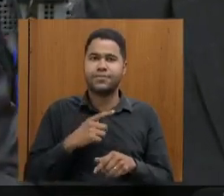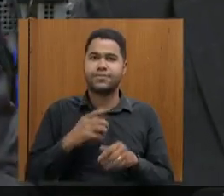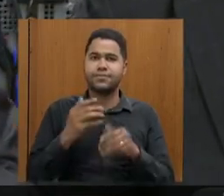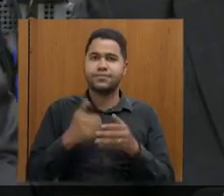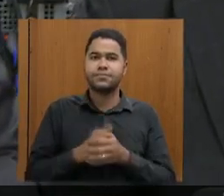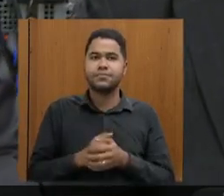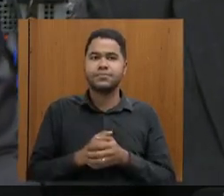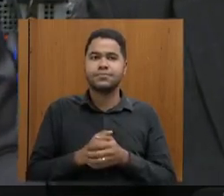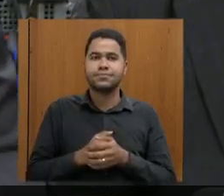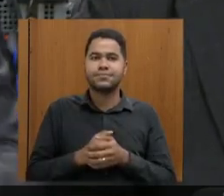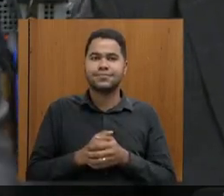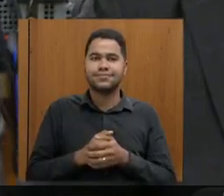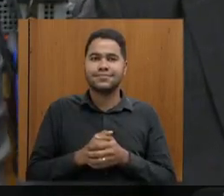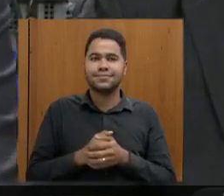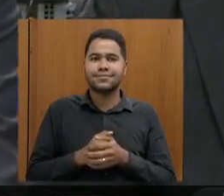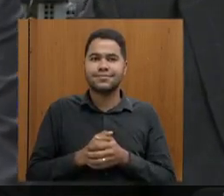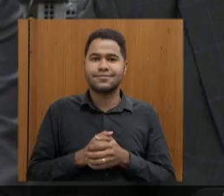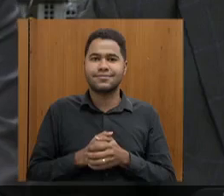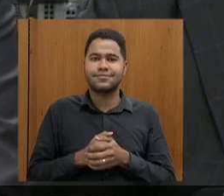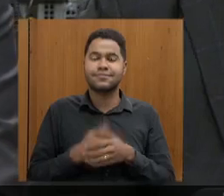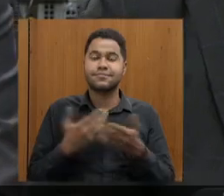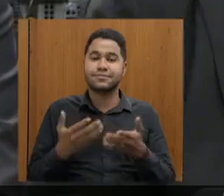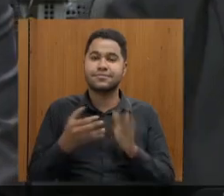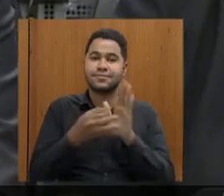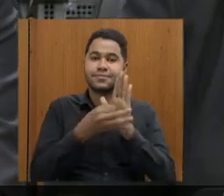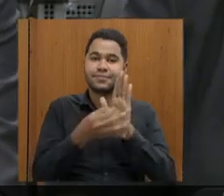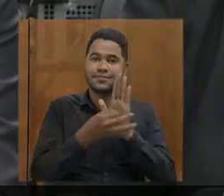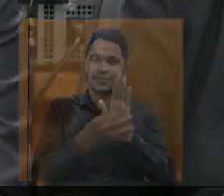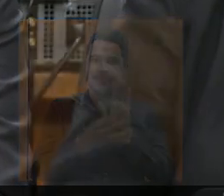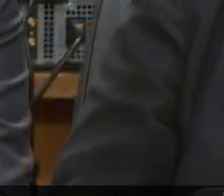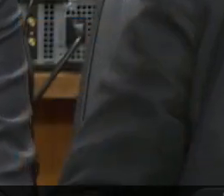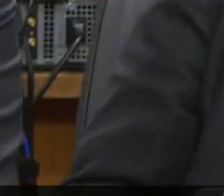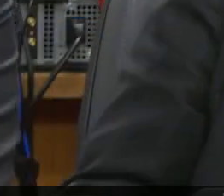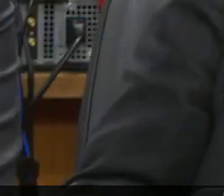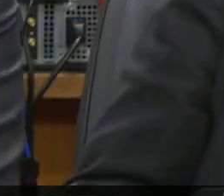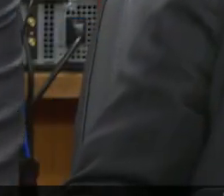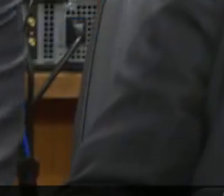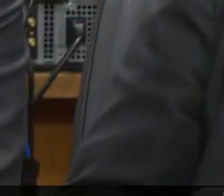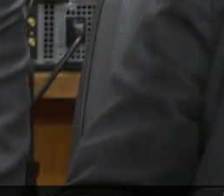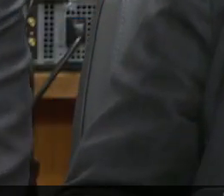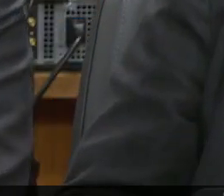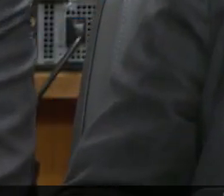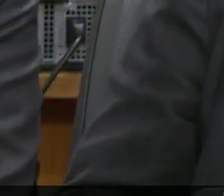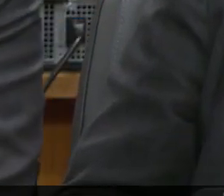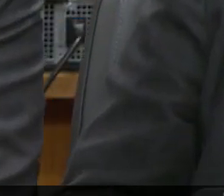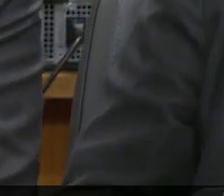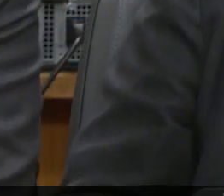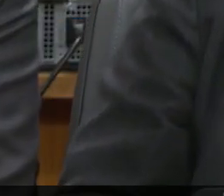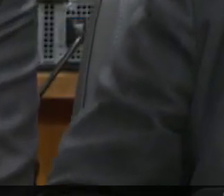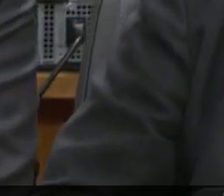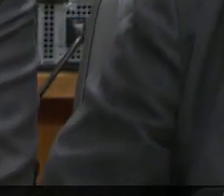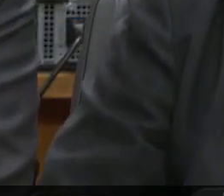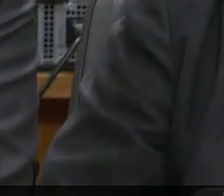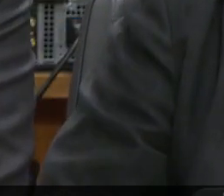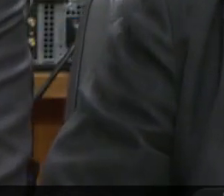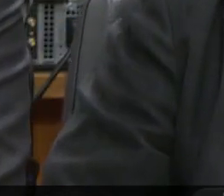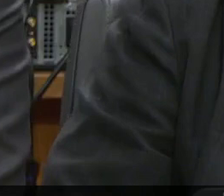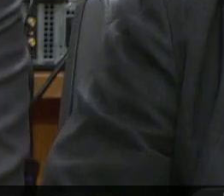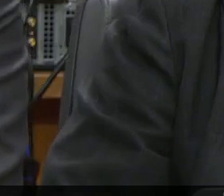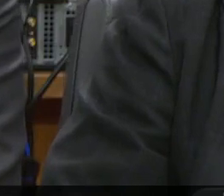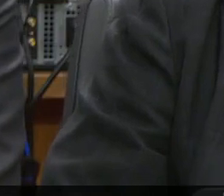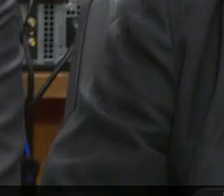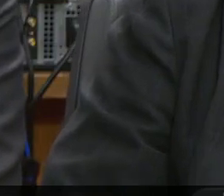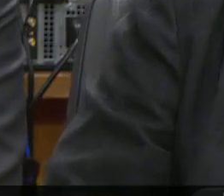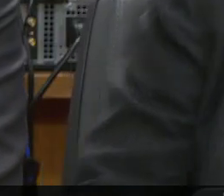nosso estado é que ele só comentar que a gente fez uma visita Magazine deve ter mais ou menos uns quatro cinco